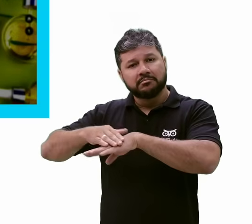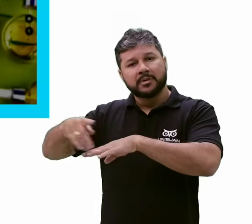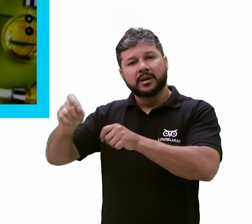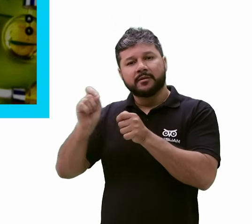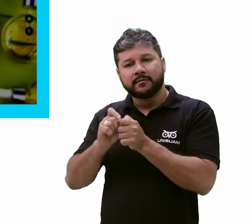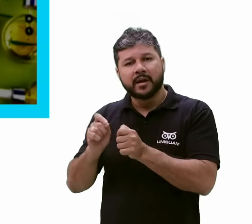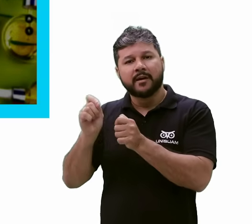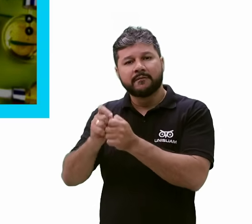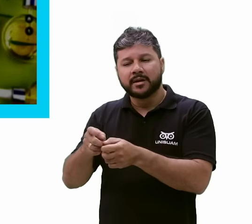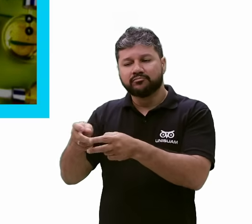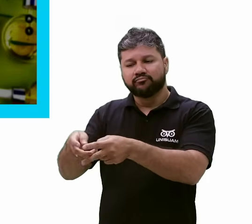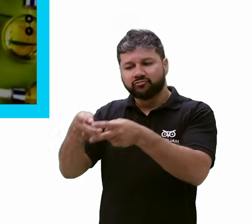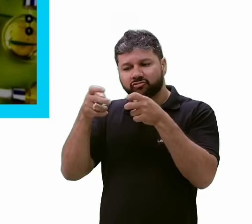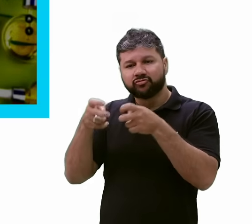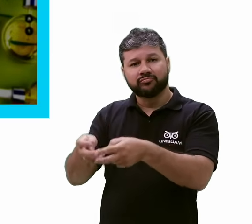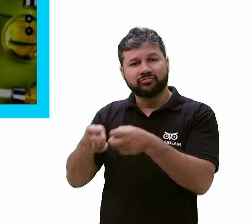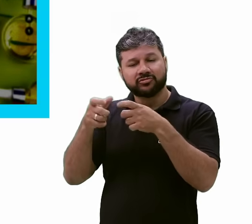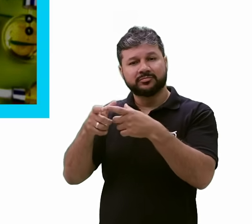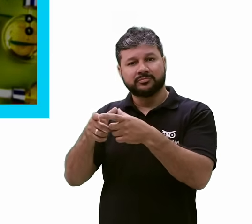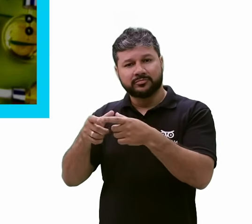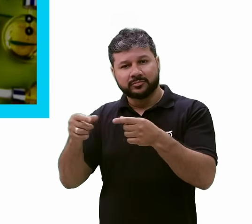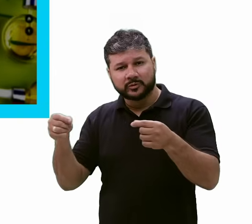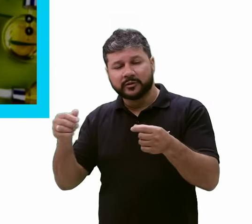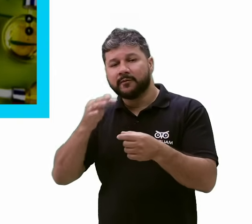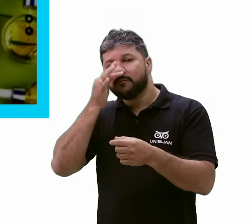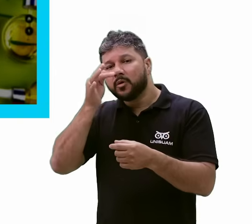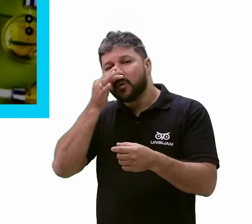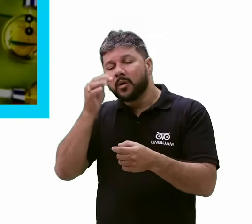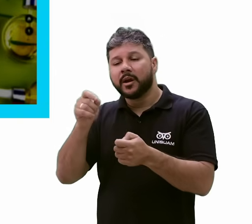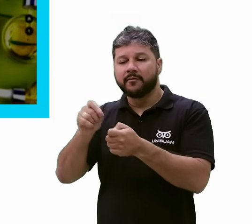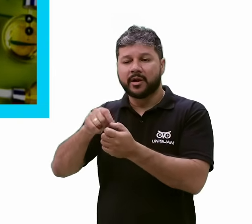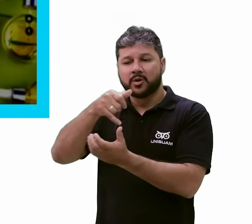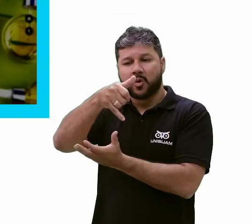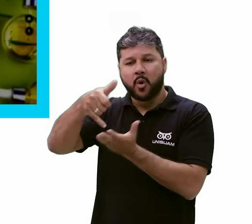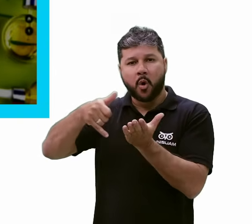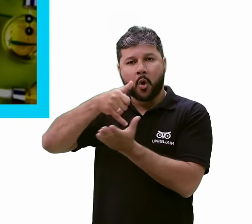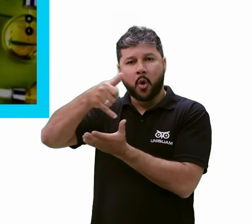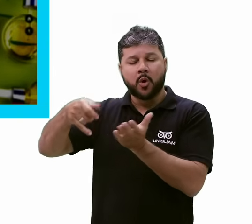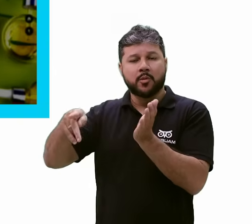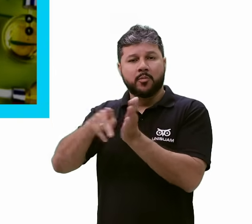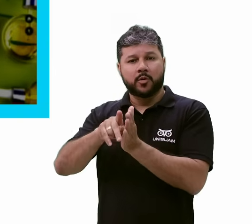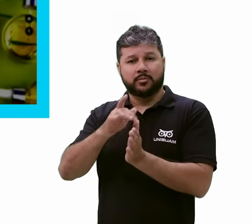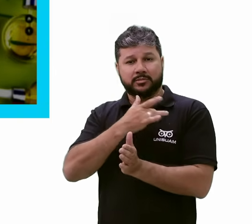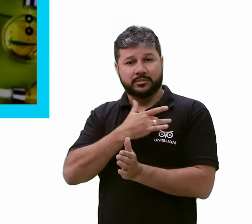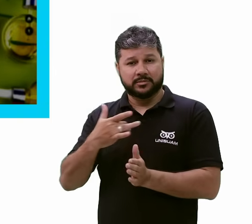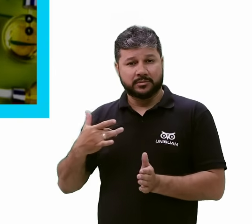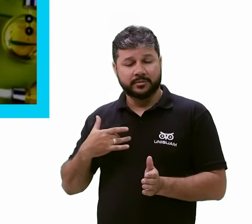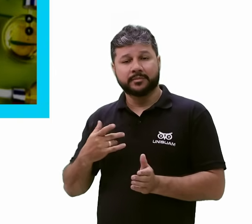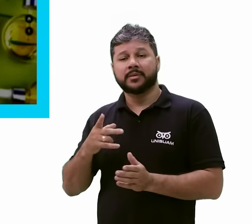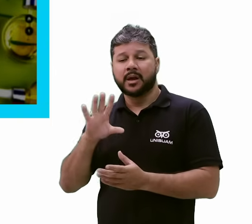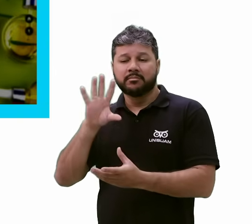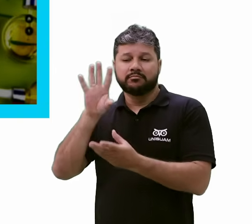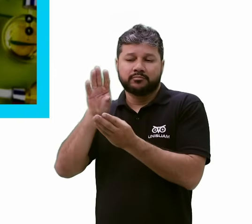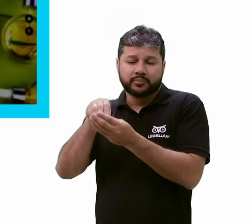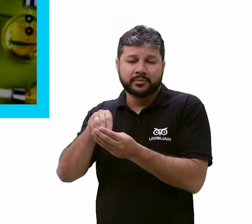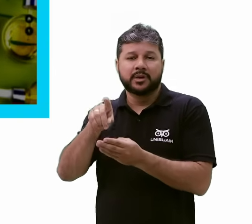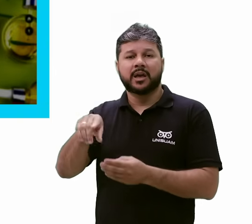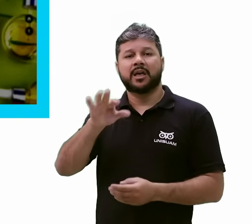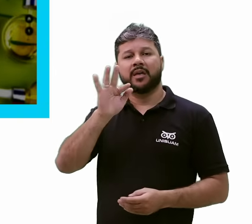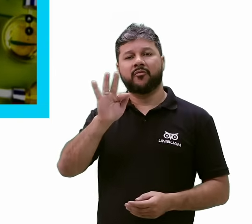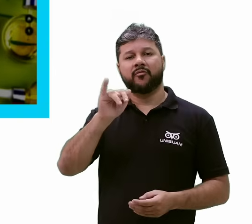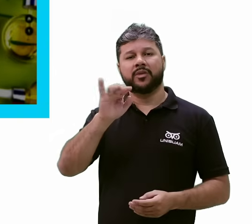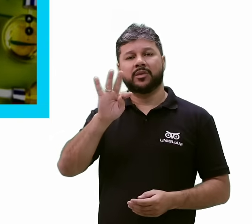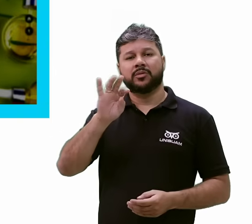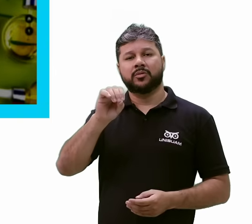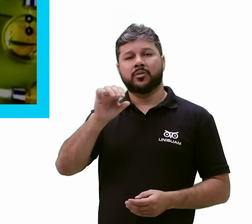flores e eles mesmos fazem os extratos dessas flores e produzem um óleo medicinal considerado como um